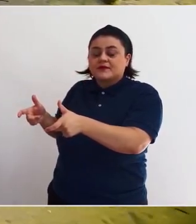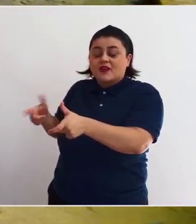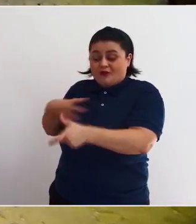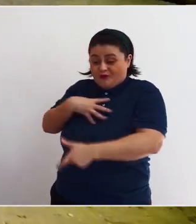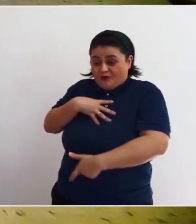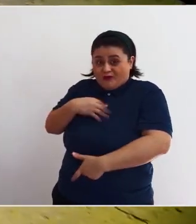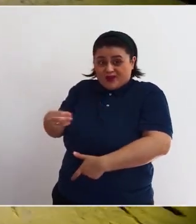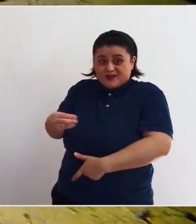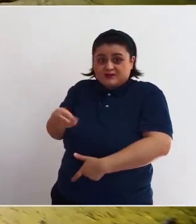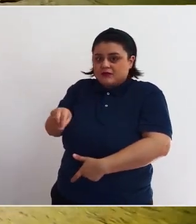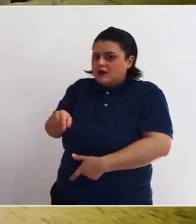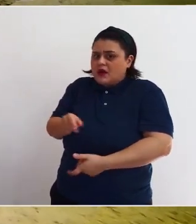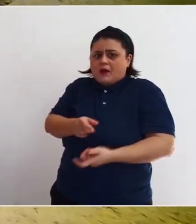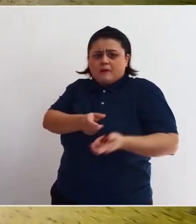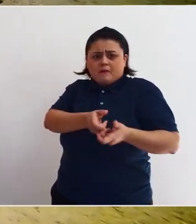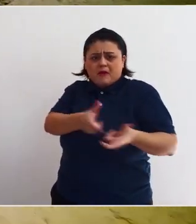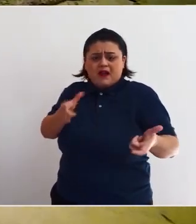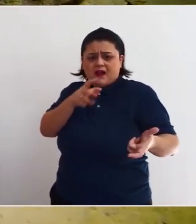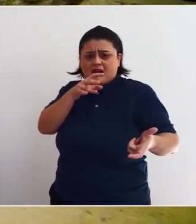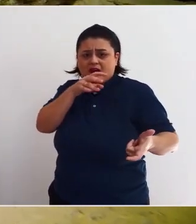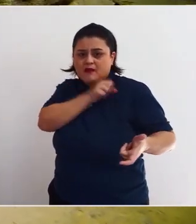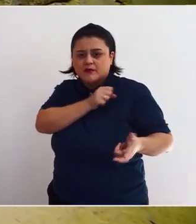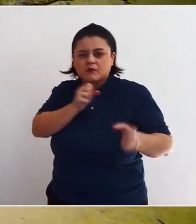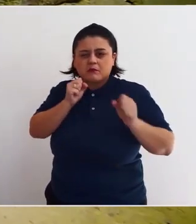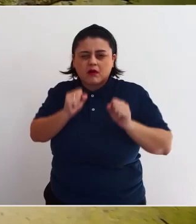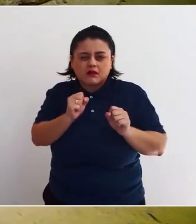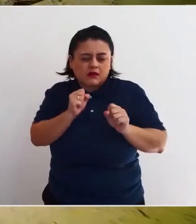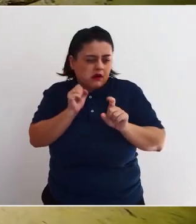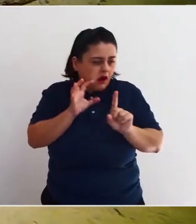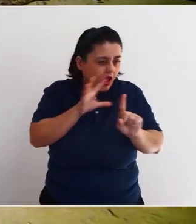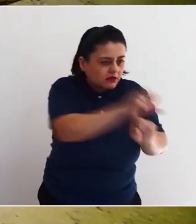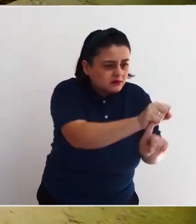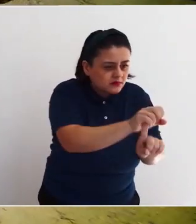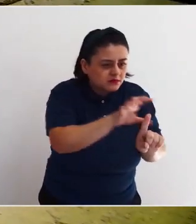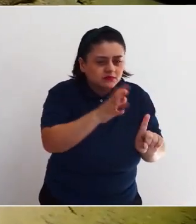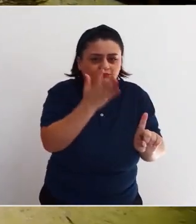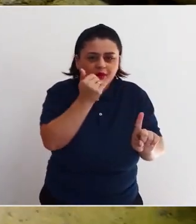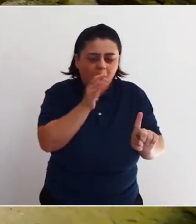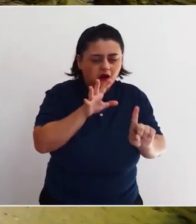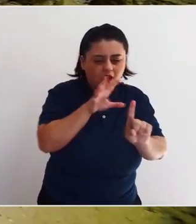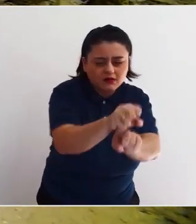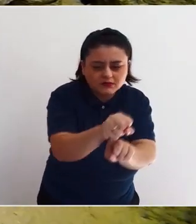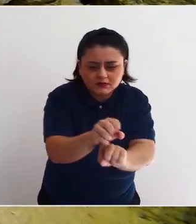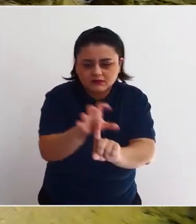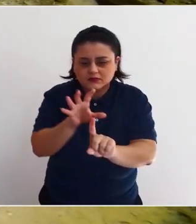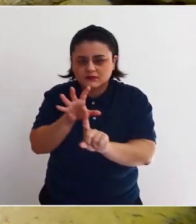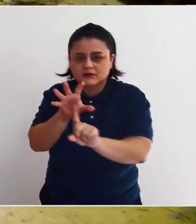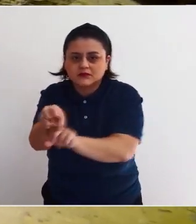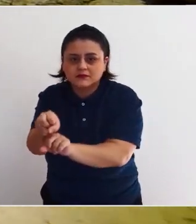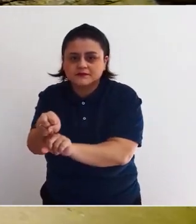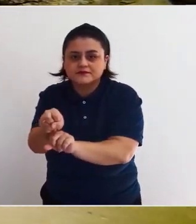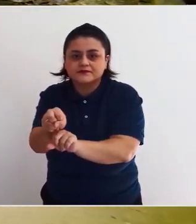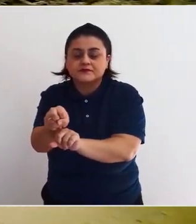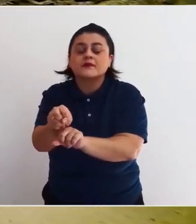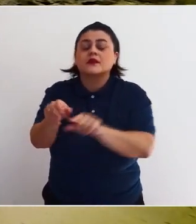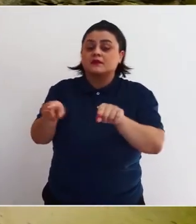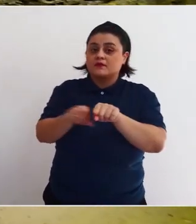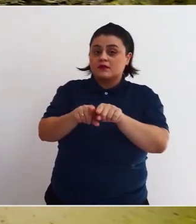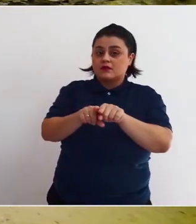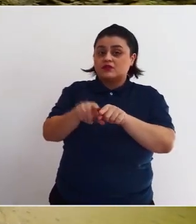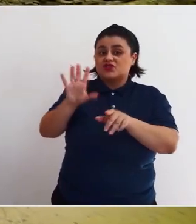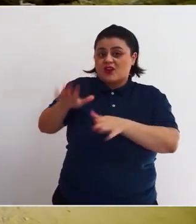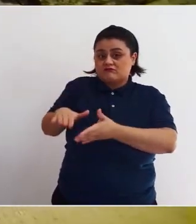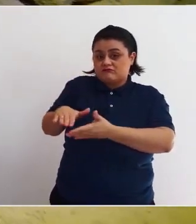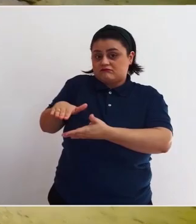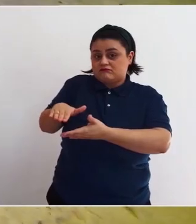As crias crescem rapidamente e podem caçar outros animais menores para se alimentar. Os adultos